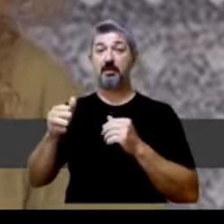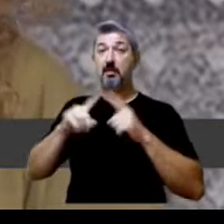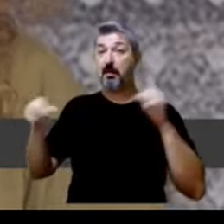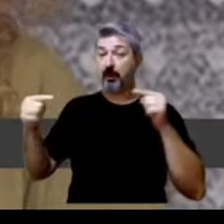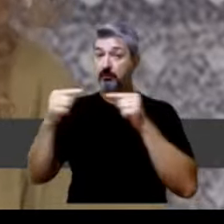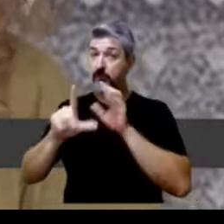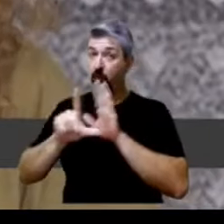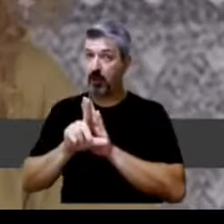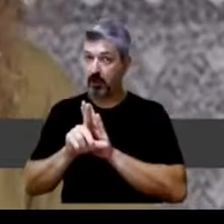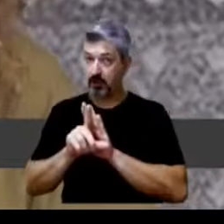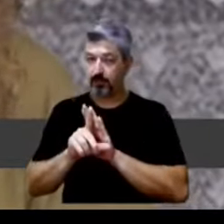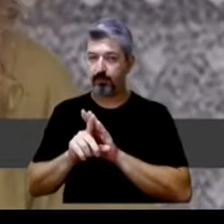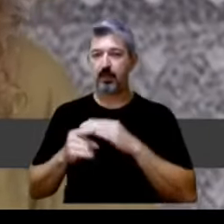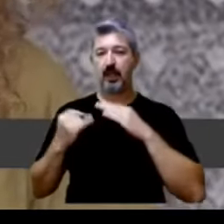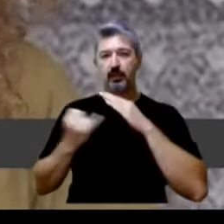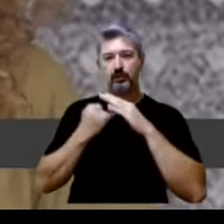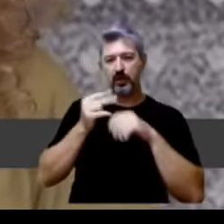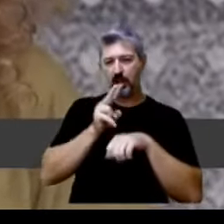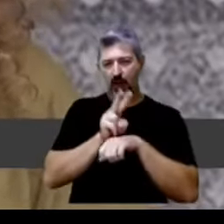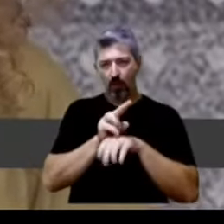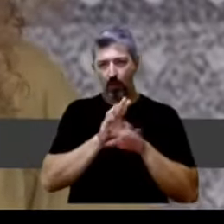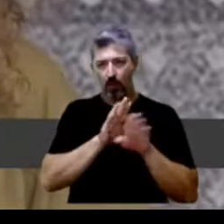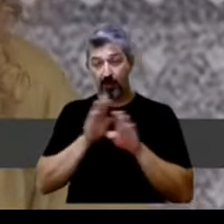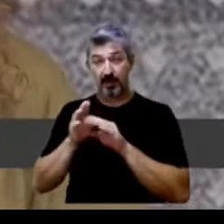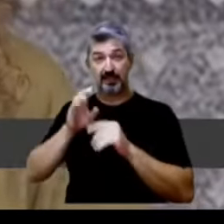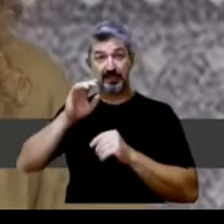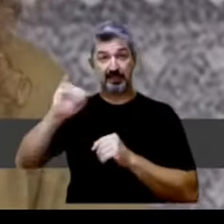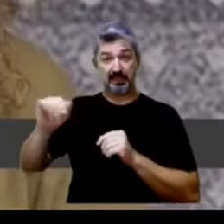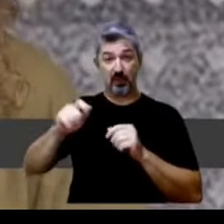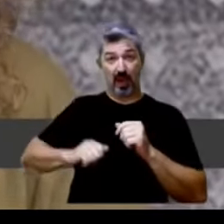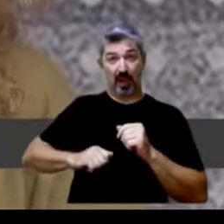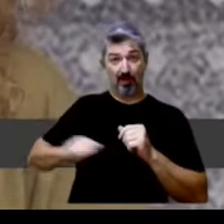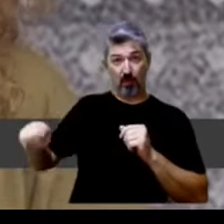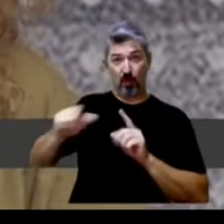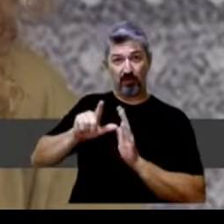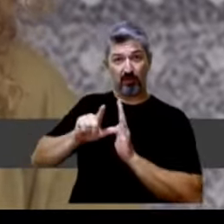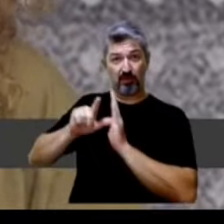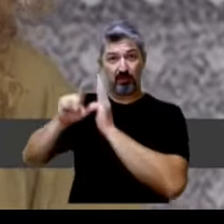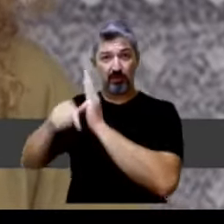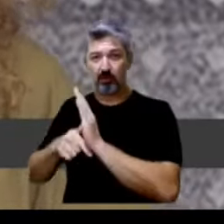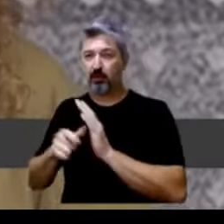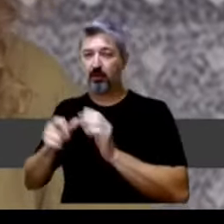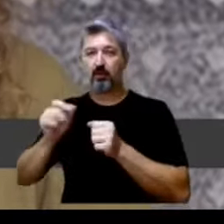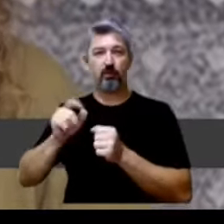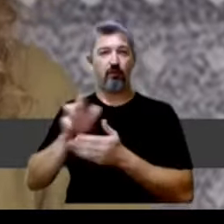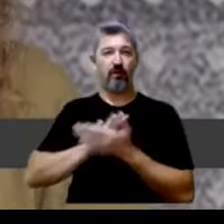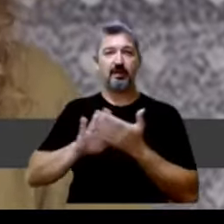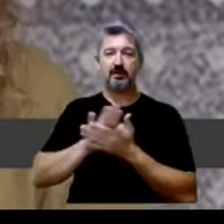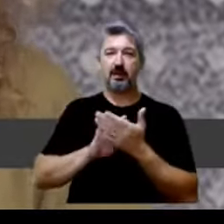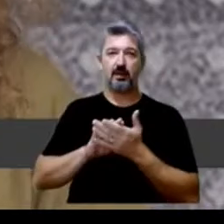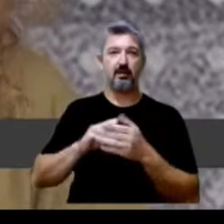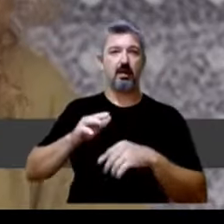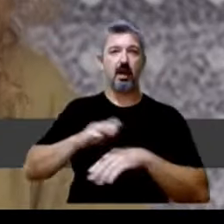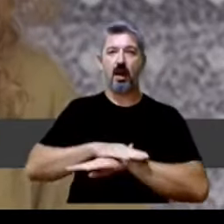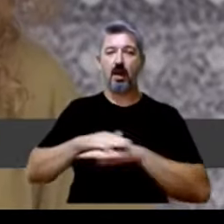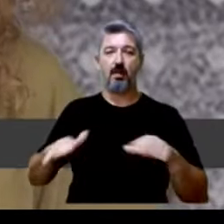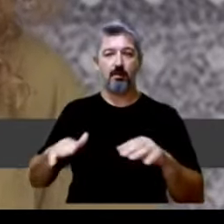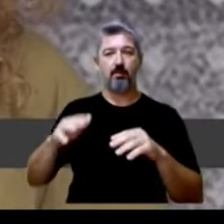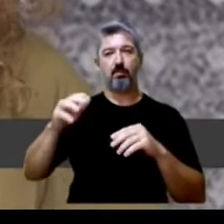acompanham o tema, o aborto tardio não é mais realizado em unidade da prefeitura. O senhor nega descumprir a